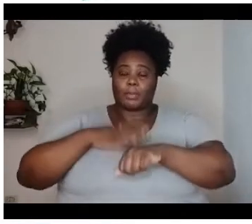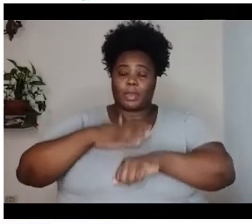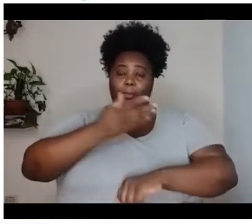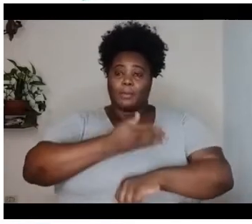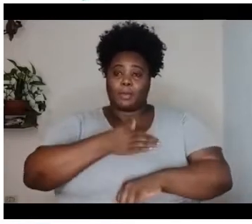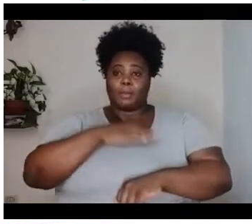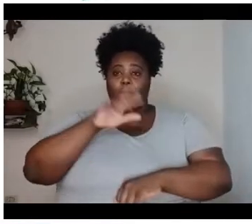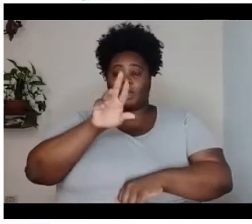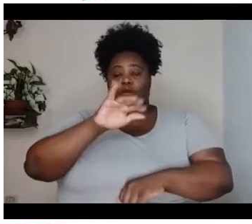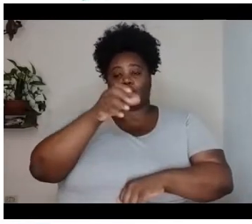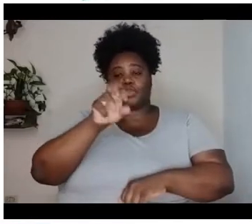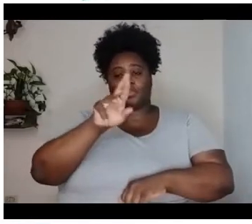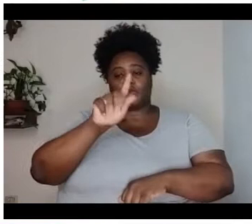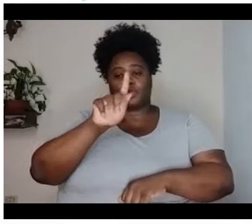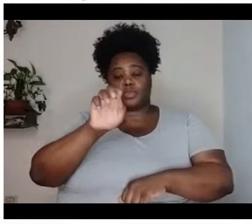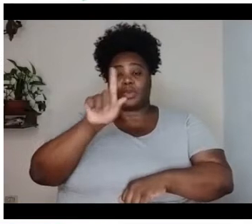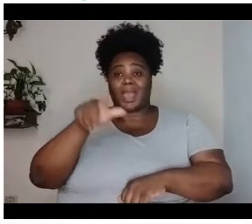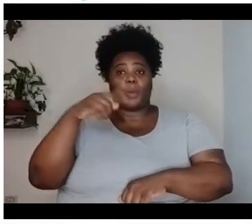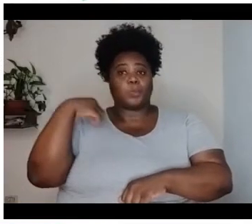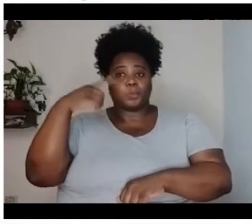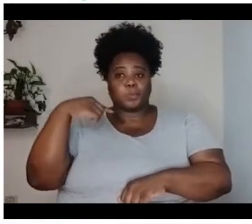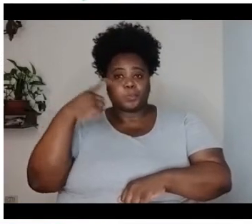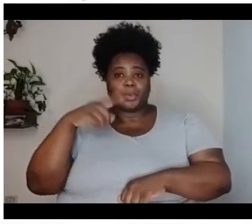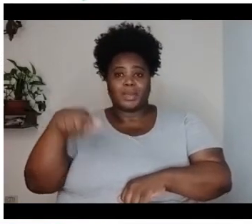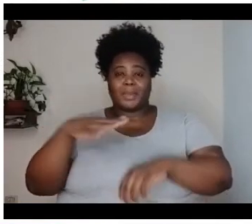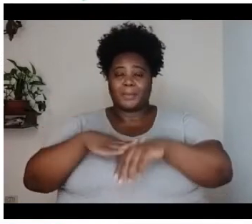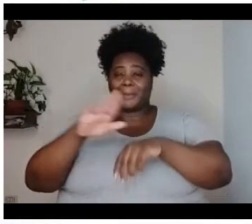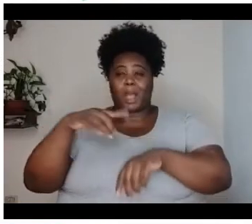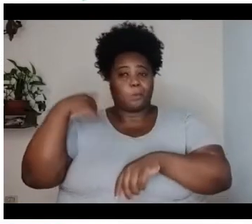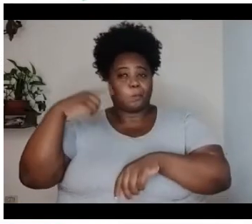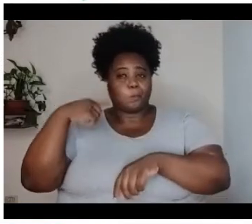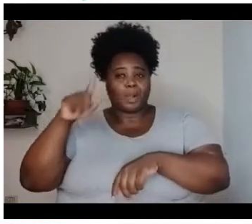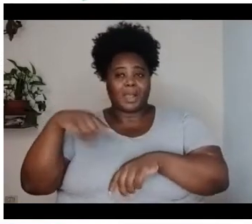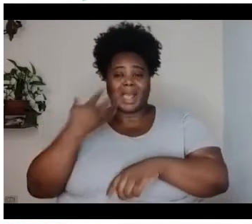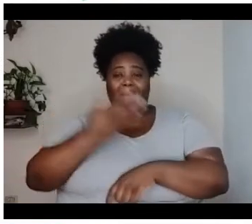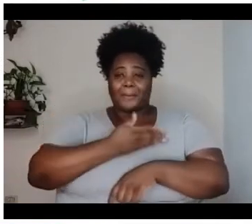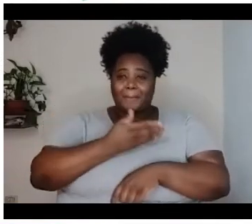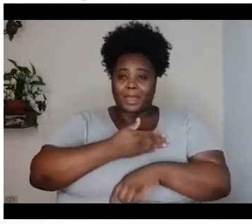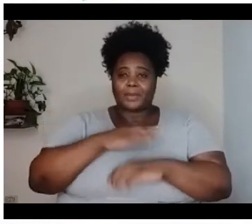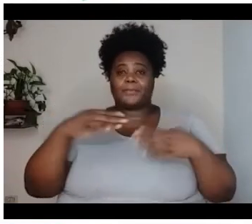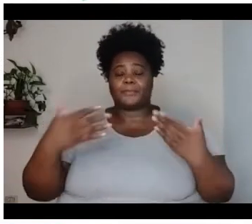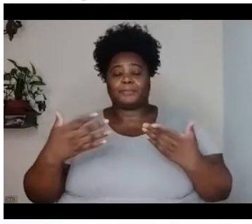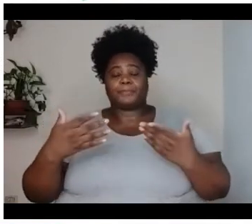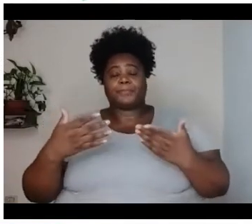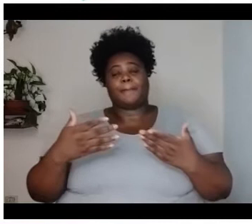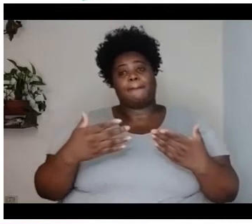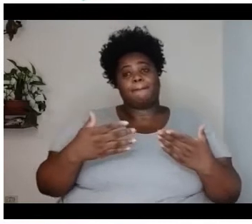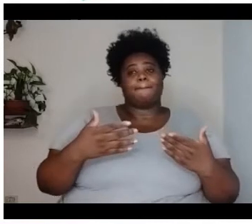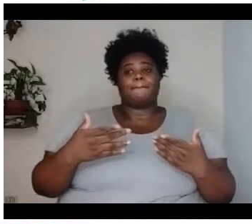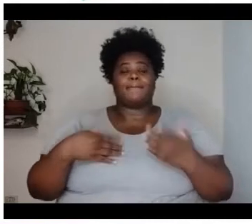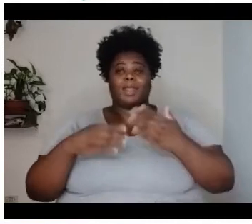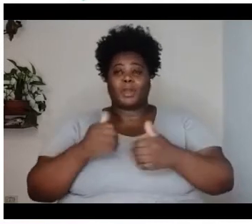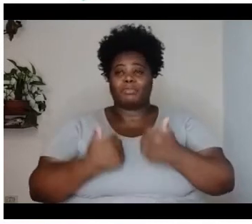Tias, que é um advogado que é assim mais do que um advogado, é meu amigo, e que me auxilia,